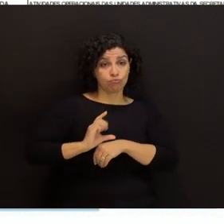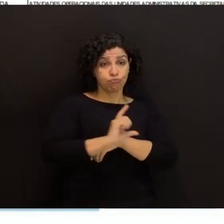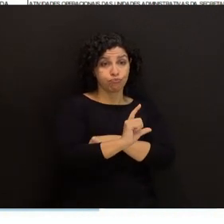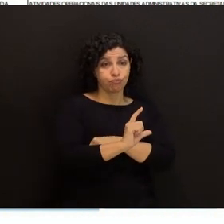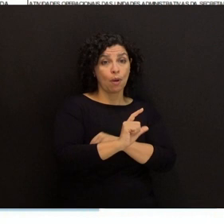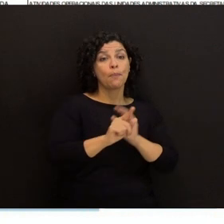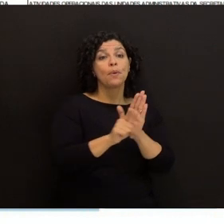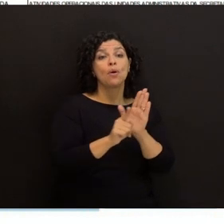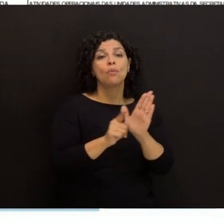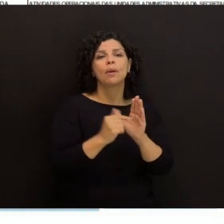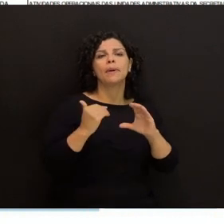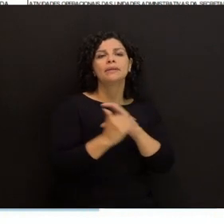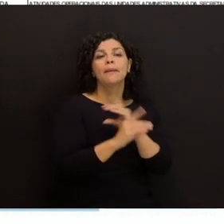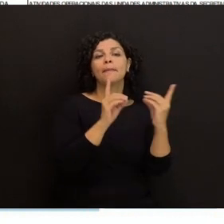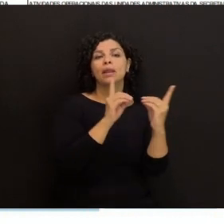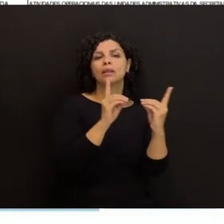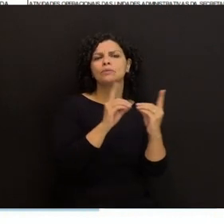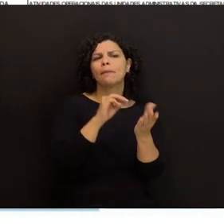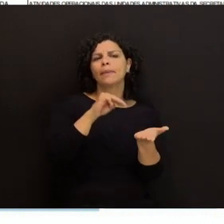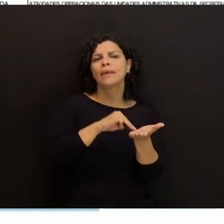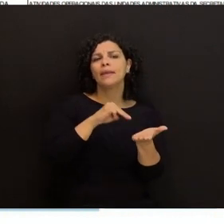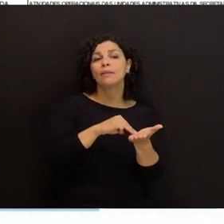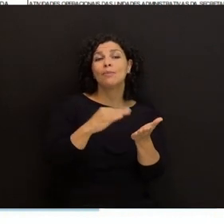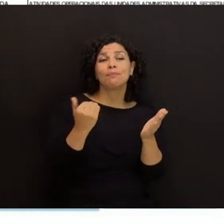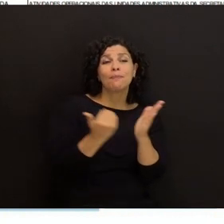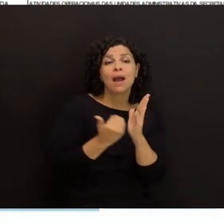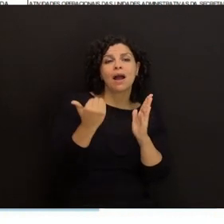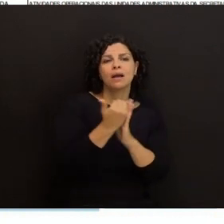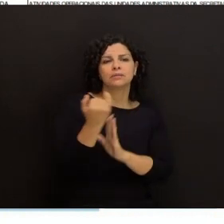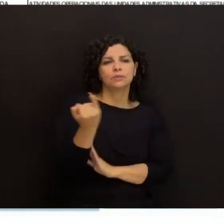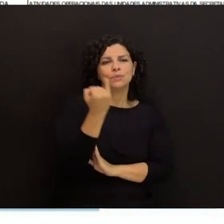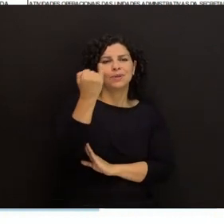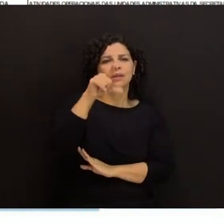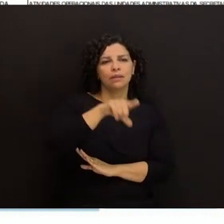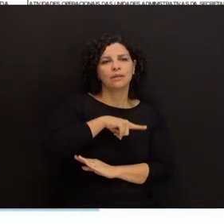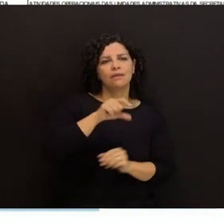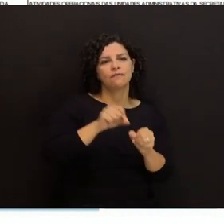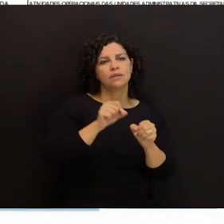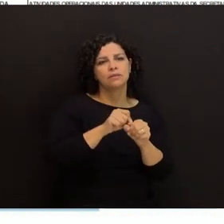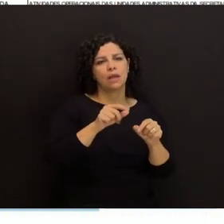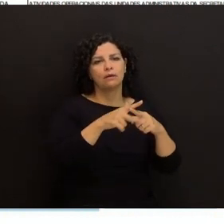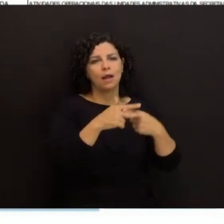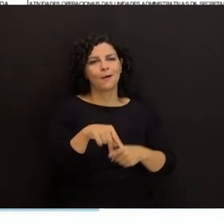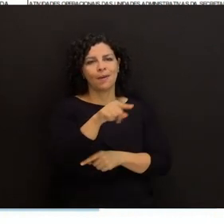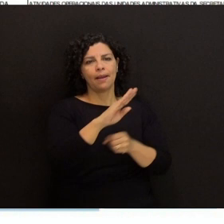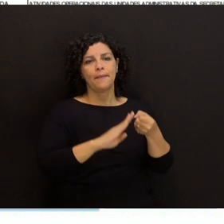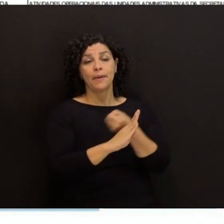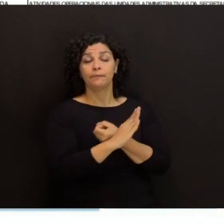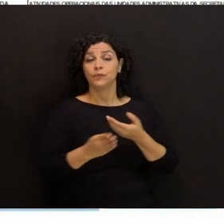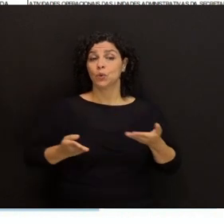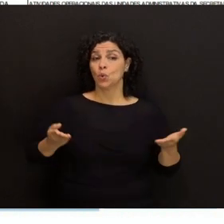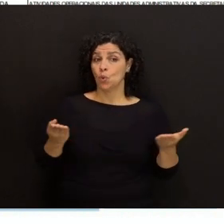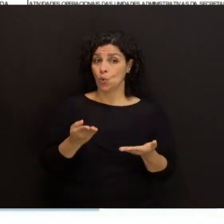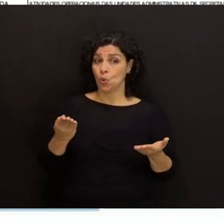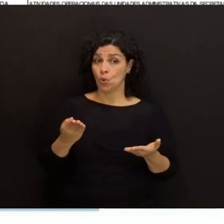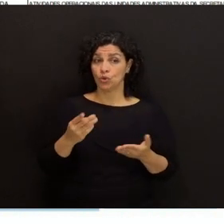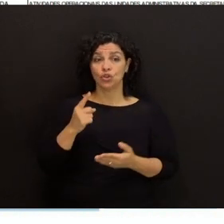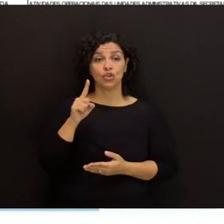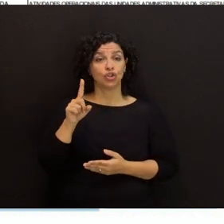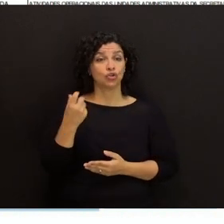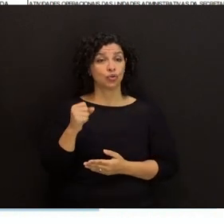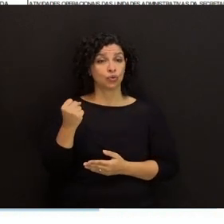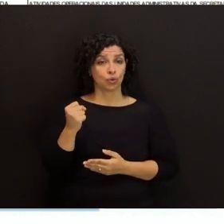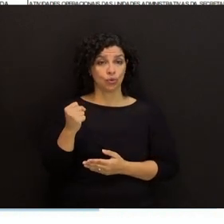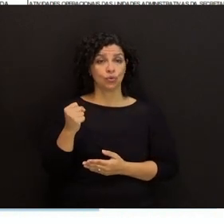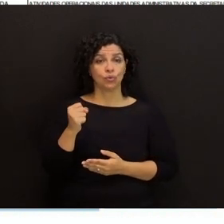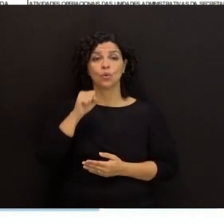para atender no mínimo as mais importantes Hoje nós estamos no dia 18